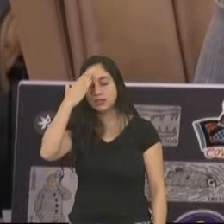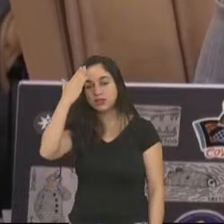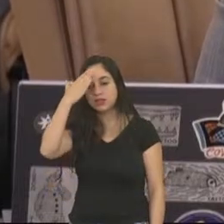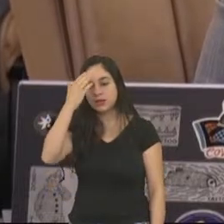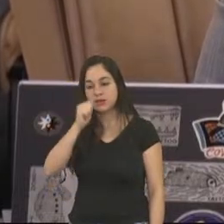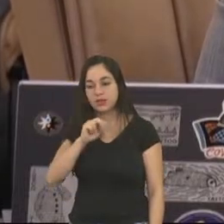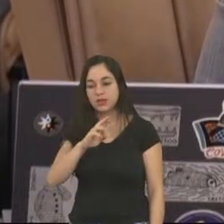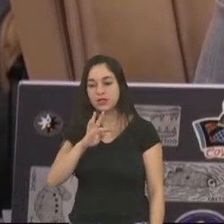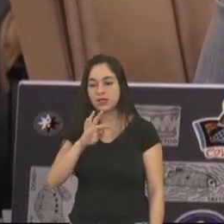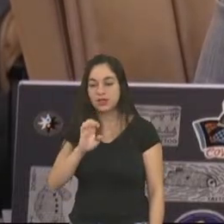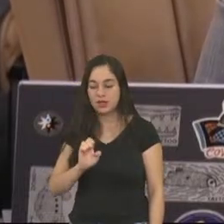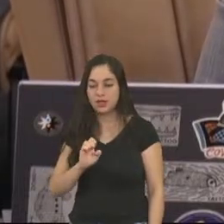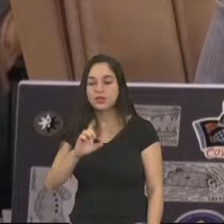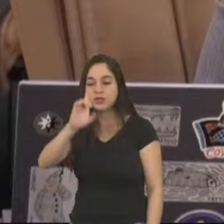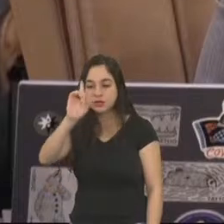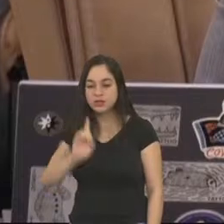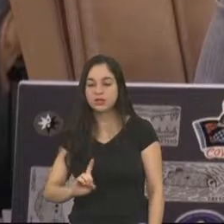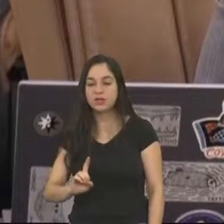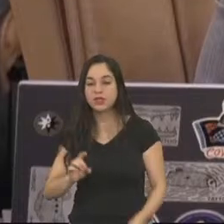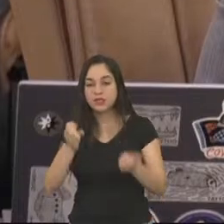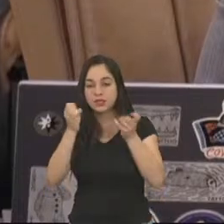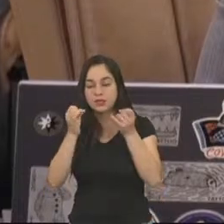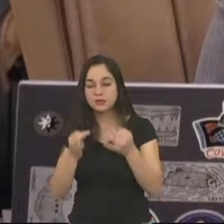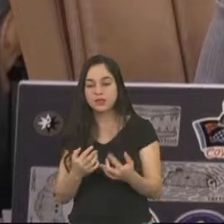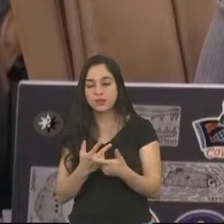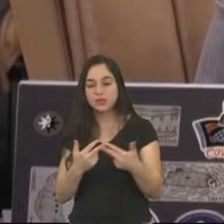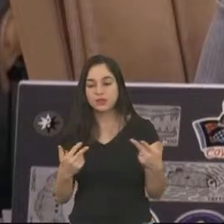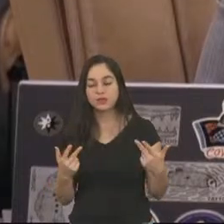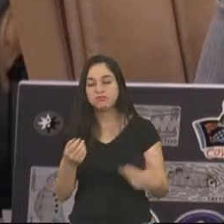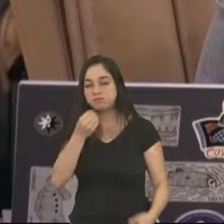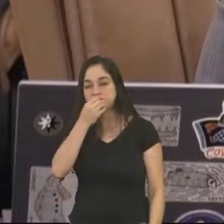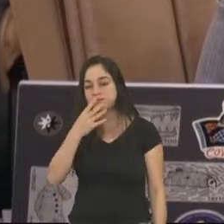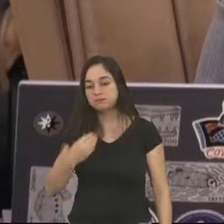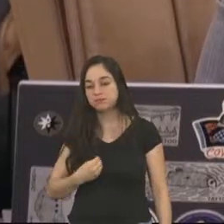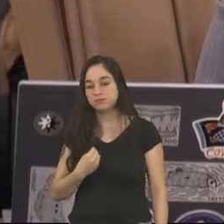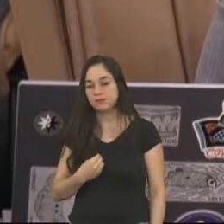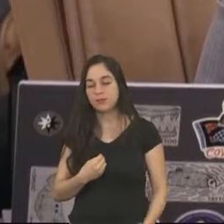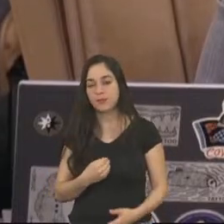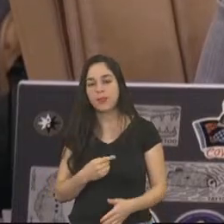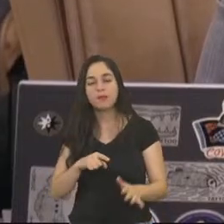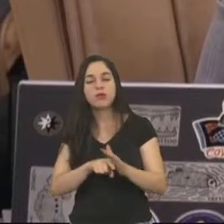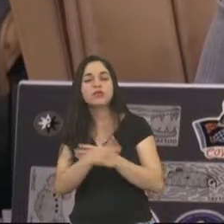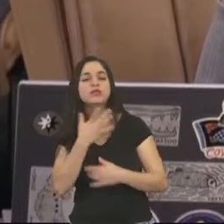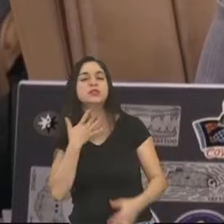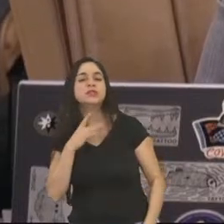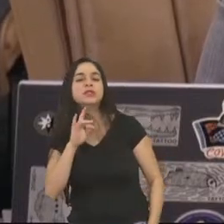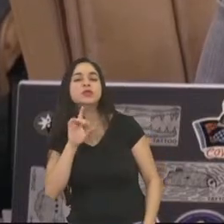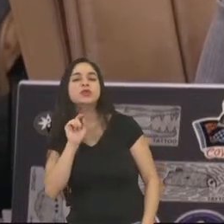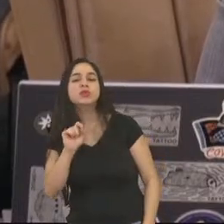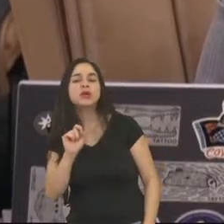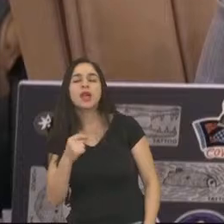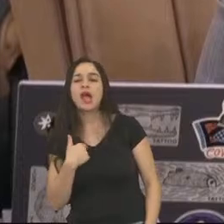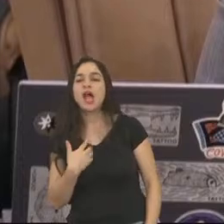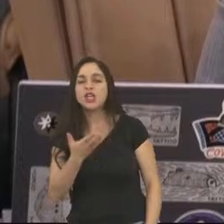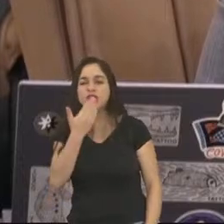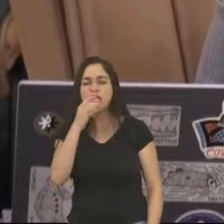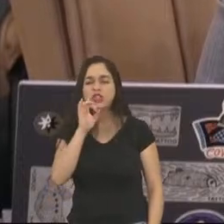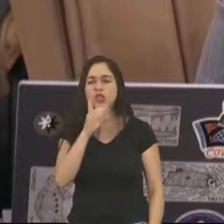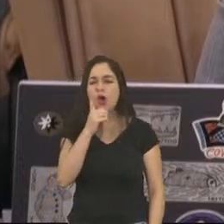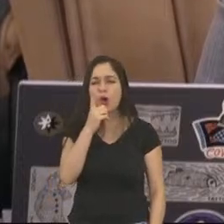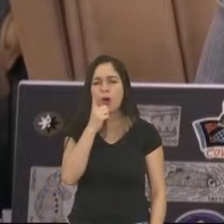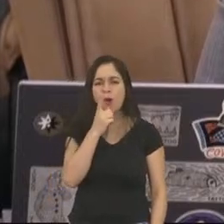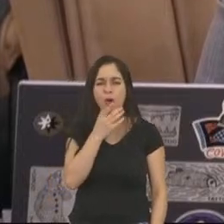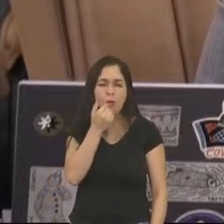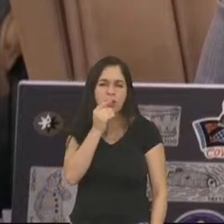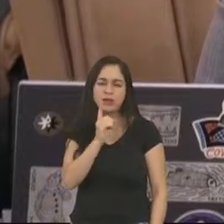direitos, que fala sobre bens essenciais da vida. Você tem sede de quê? A gente não quer só comida, a gente quer comida,